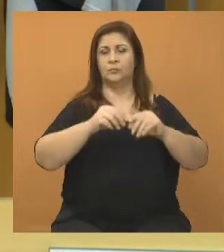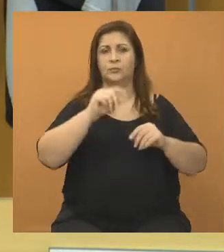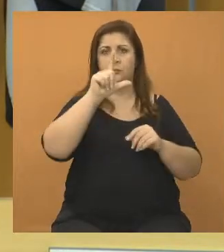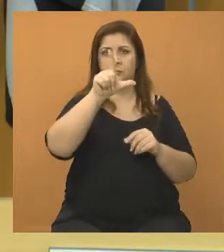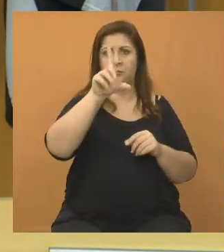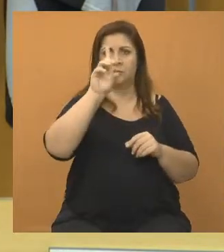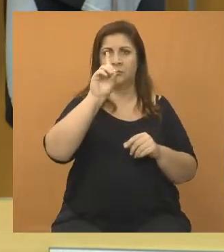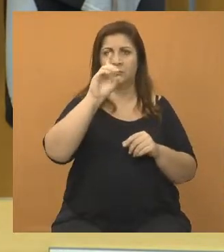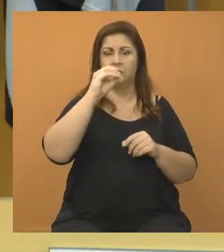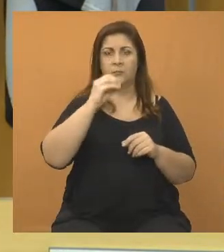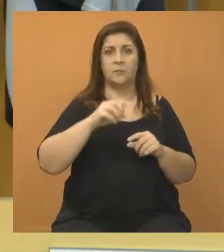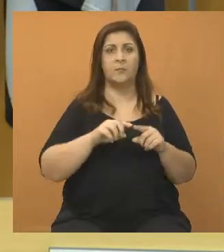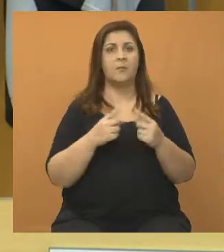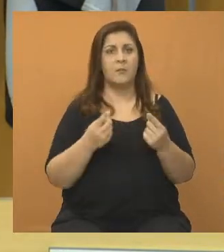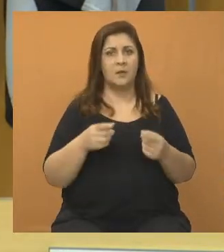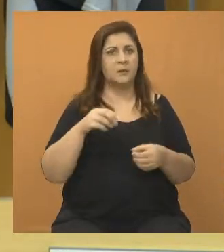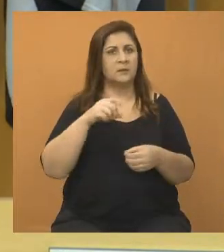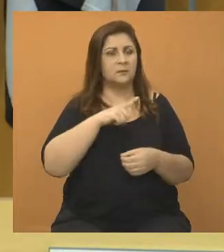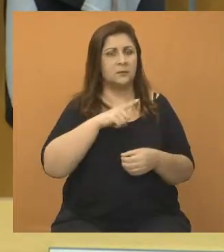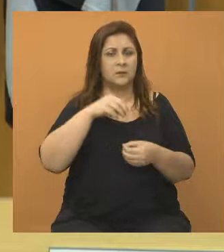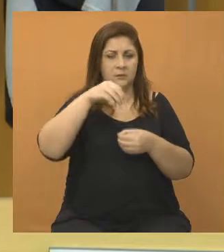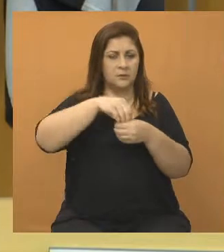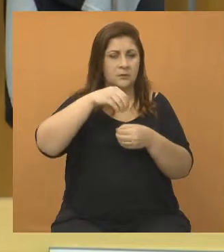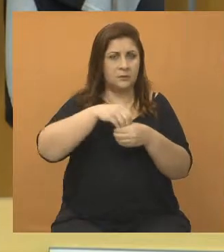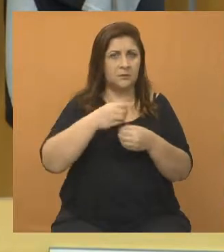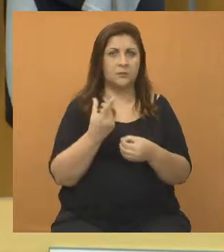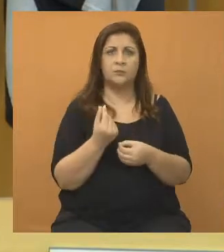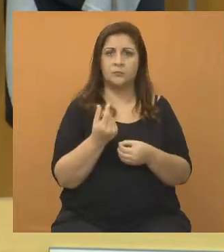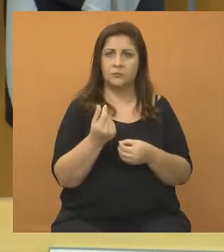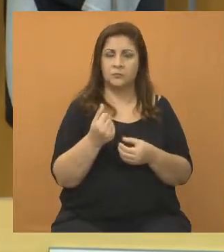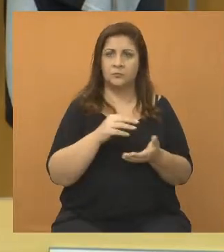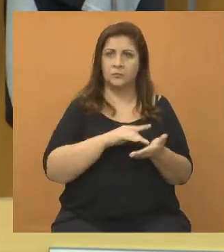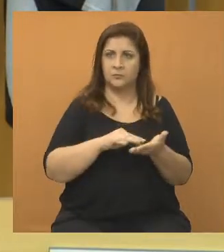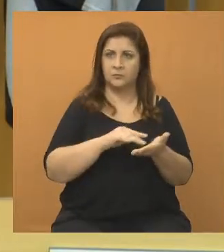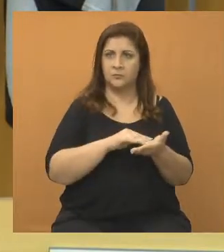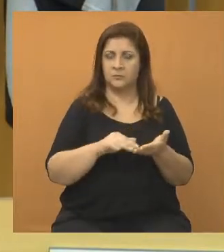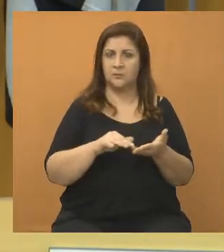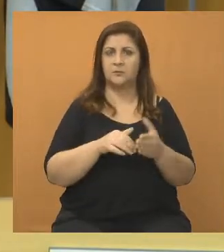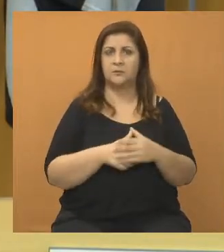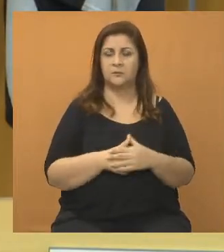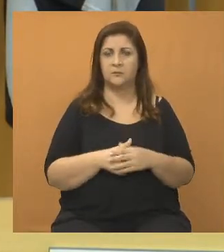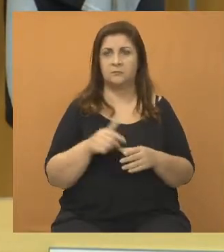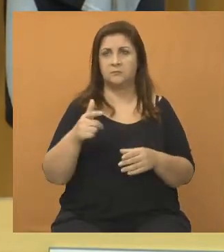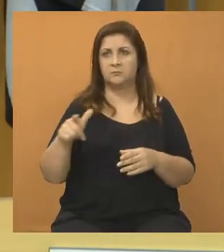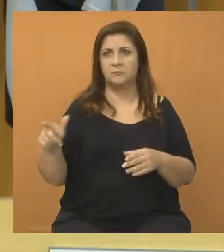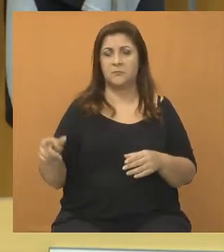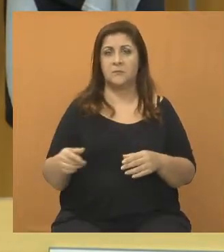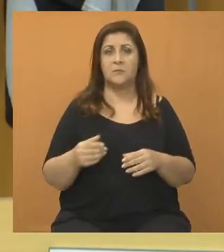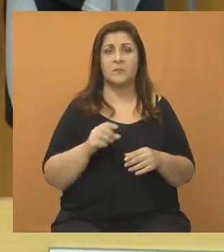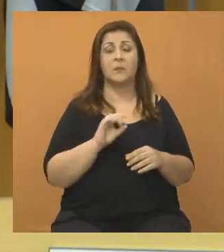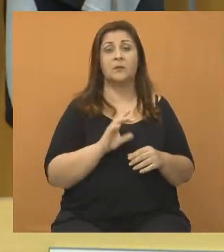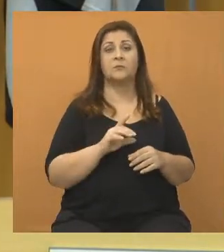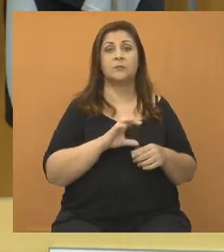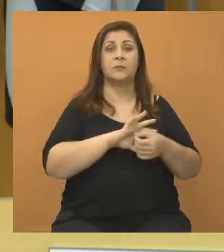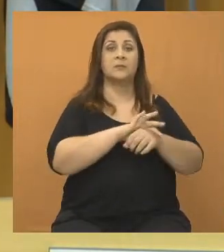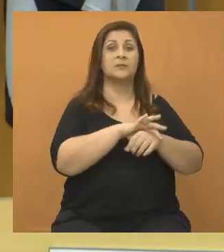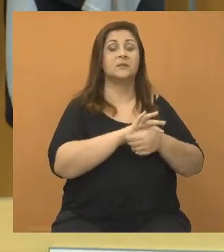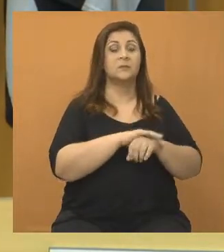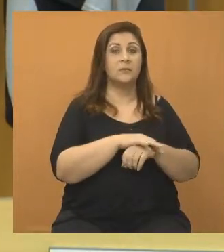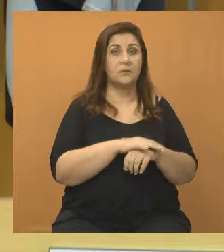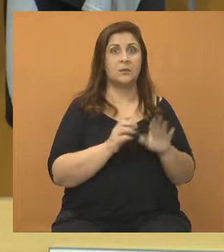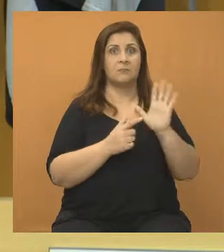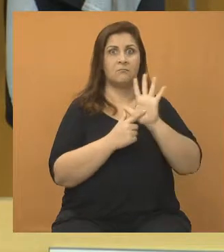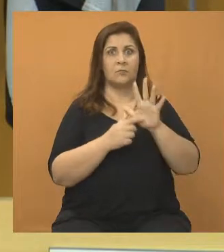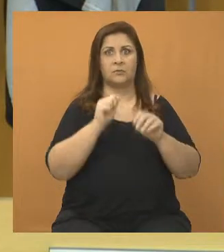LDO, mas ele já está embutido no custo da secretaria. Ele só fugiu um pouco mais da estrutura da Secretaria de Segurança, por isso que aparece mais